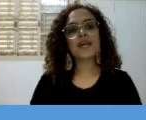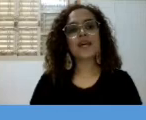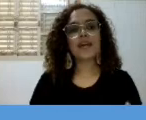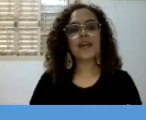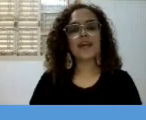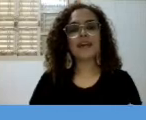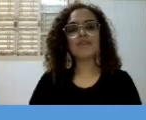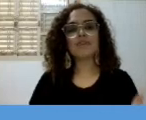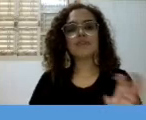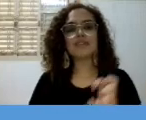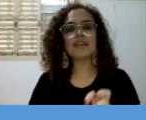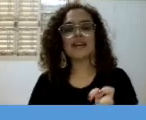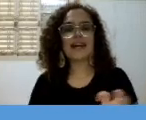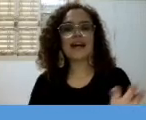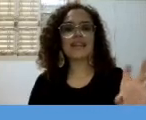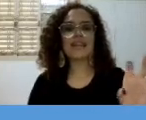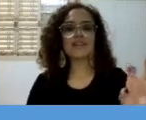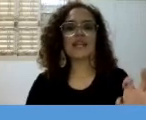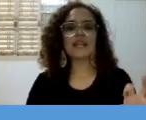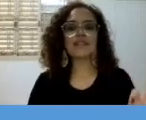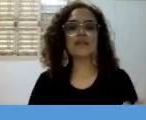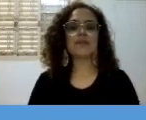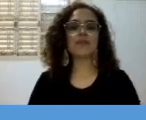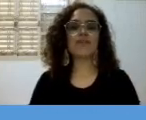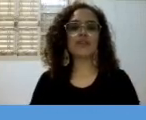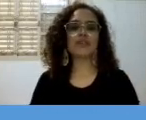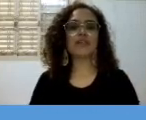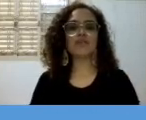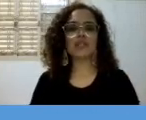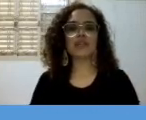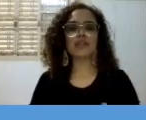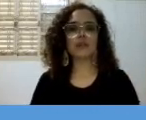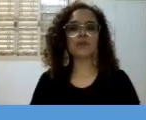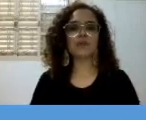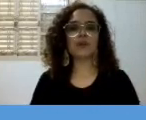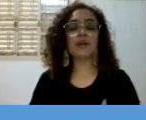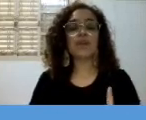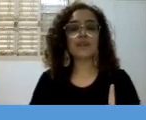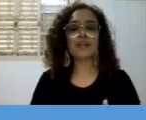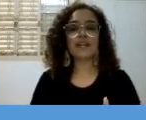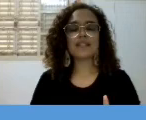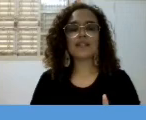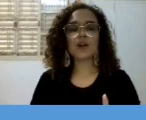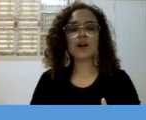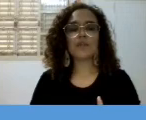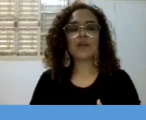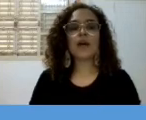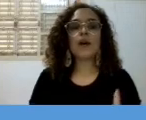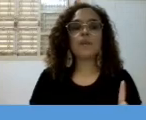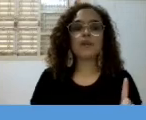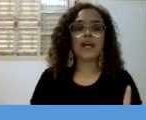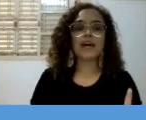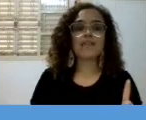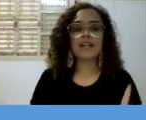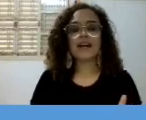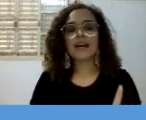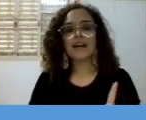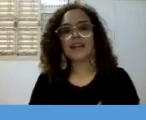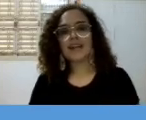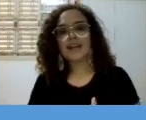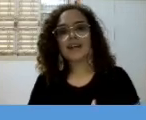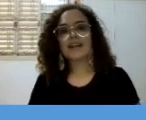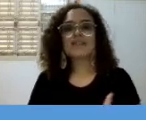olha, vamos cantar lá desde lá de cima do refrão da cantiga, tá bom? Vai ficar assim, ó. Morava